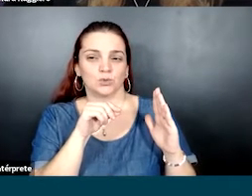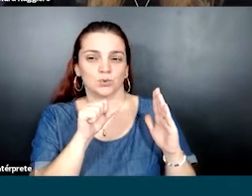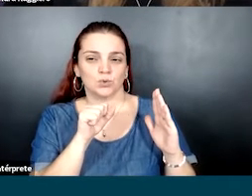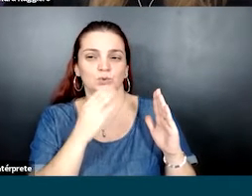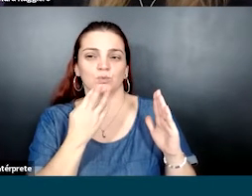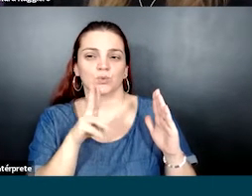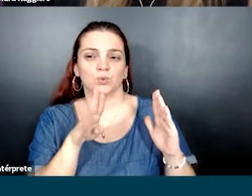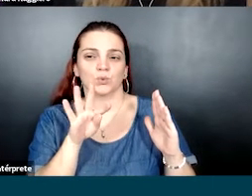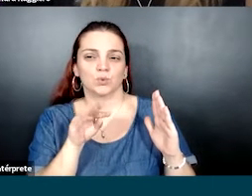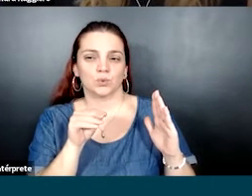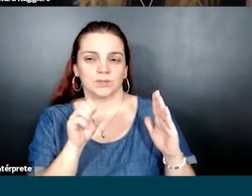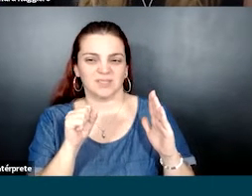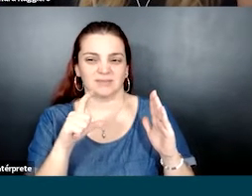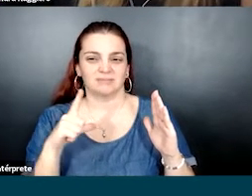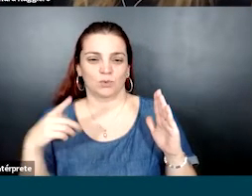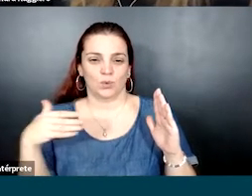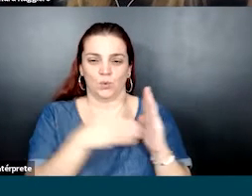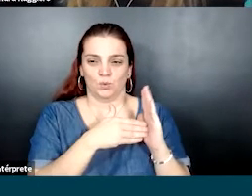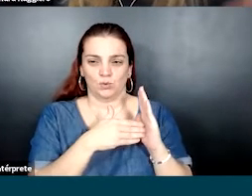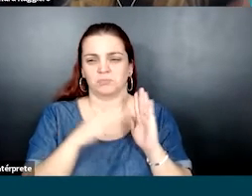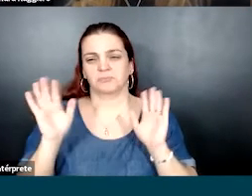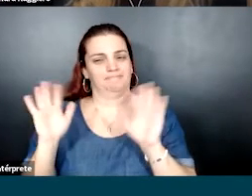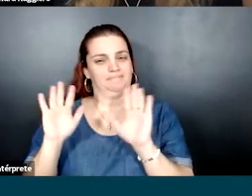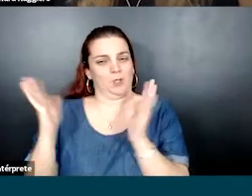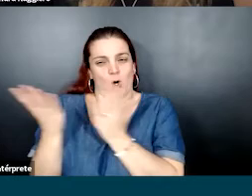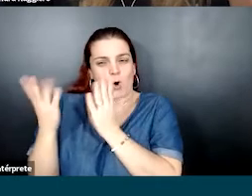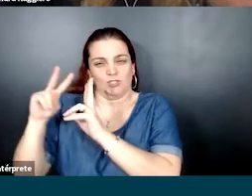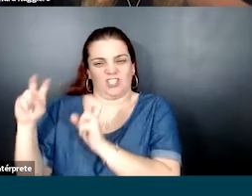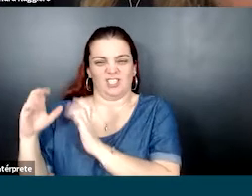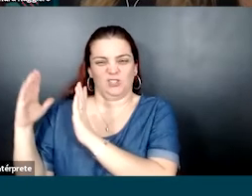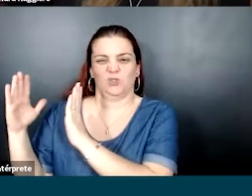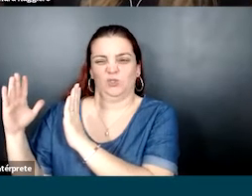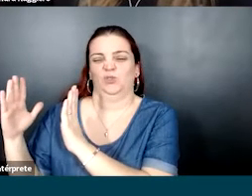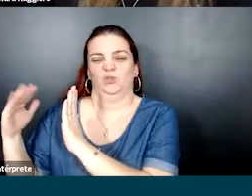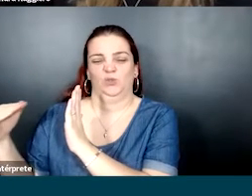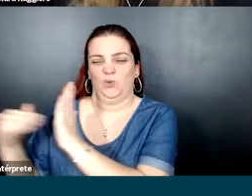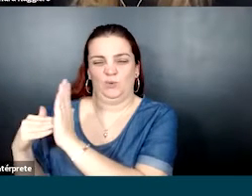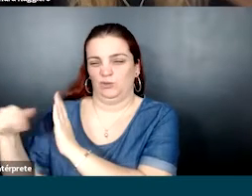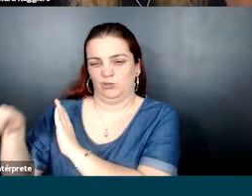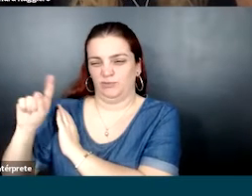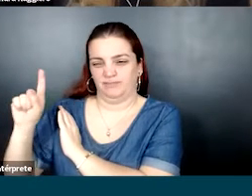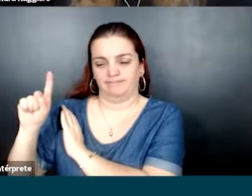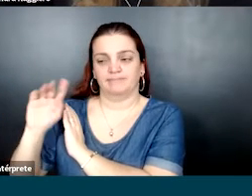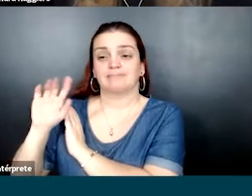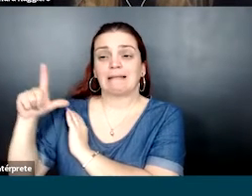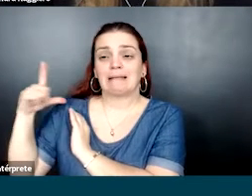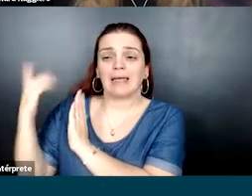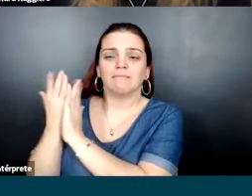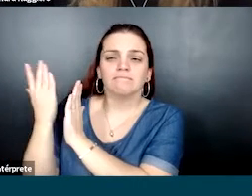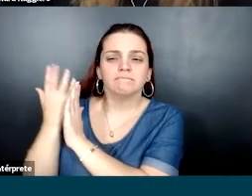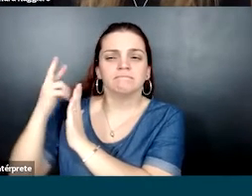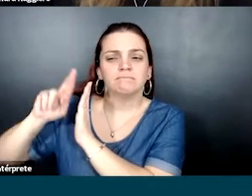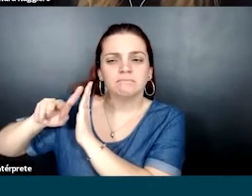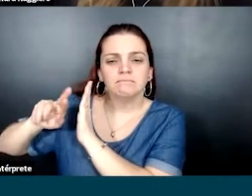brutos. Esse aqui, a gente não vai focar hoje, porque, de acordo com várias biografias e referências,